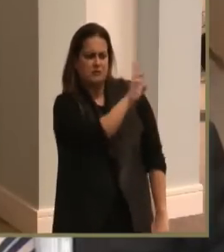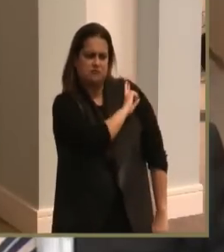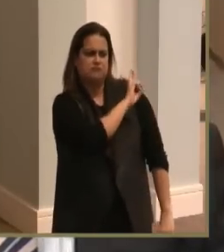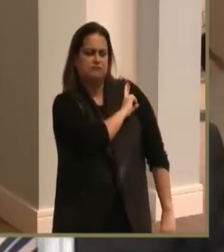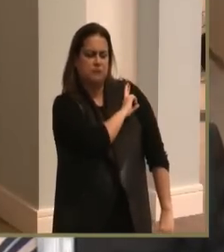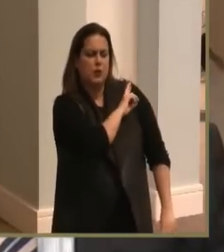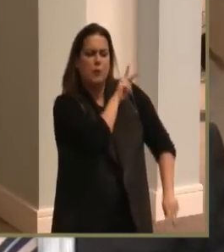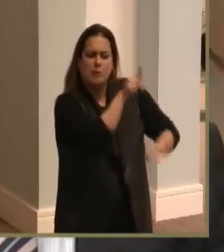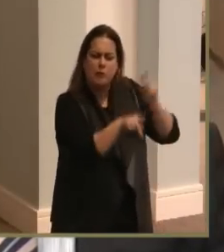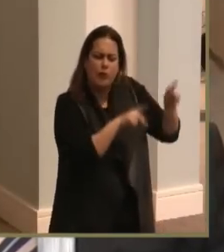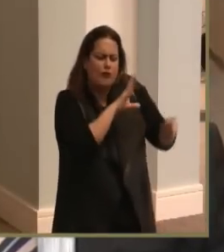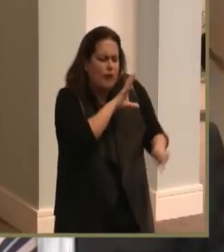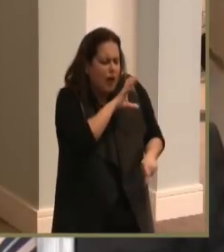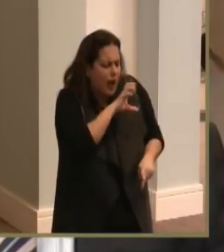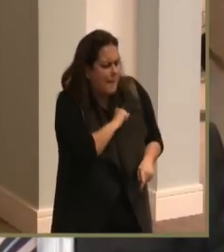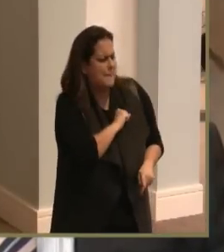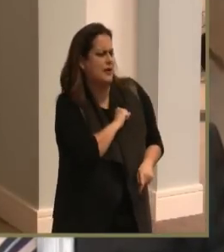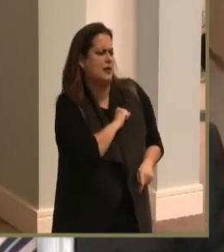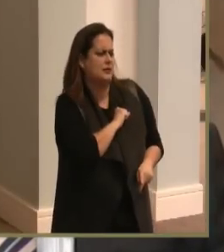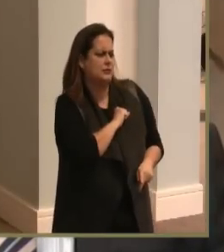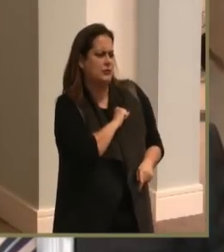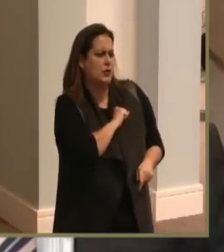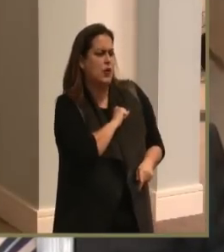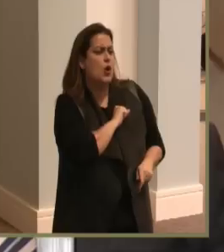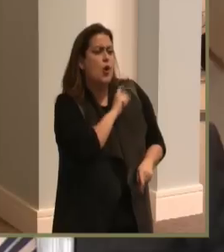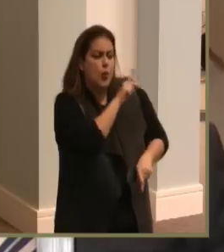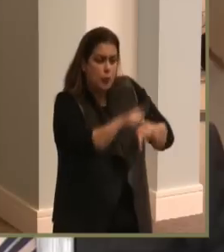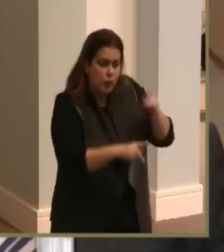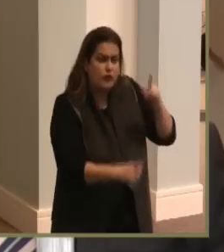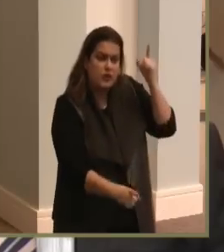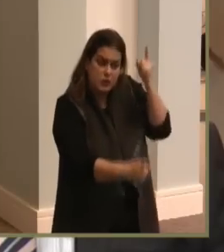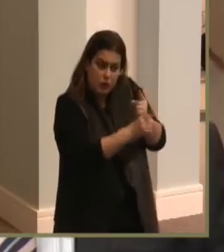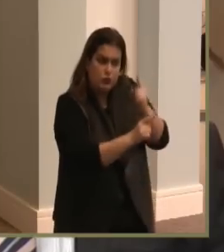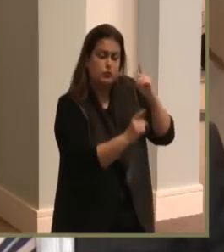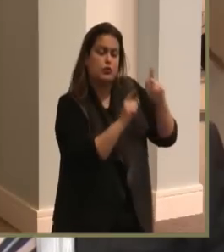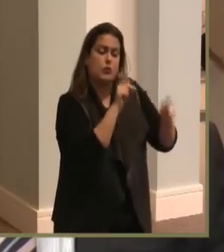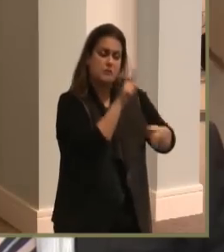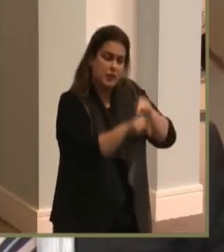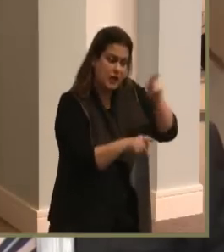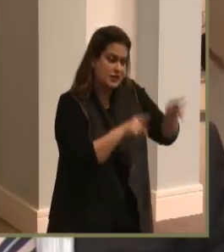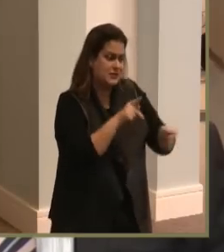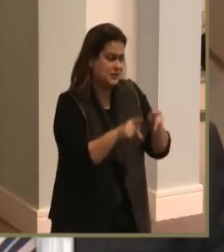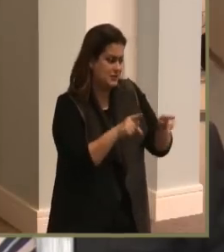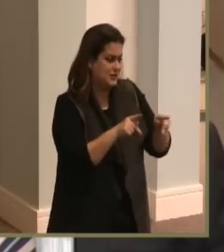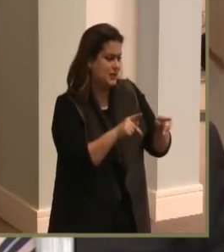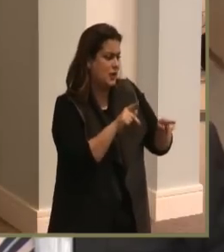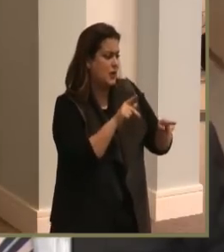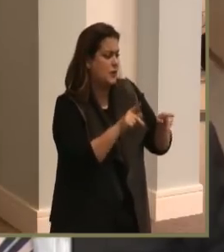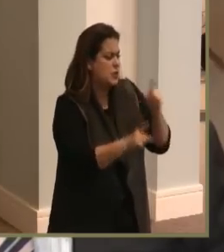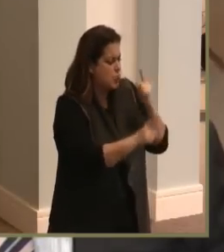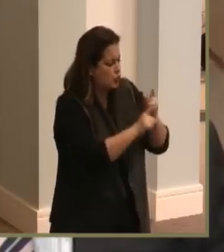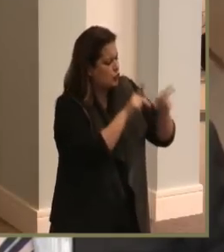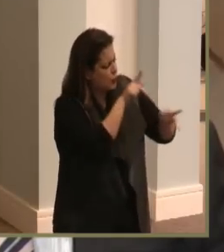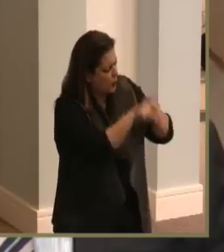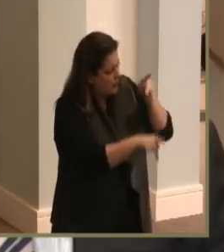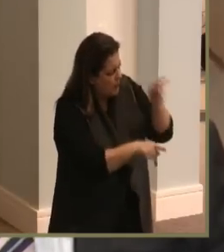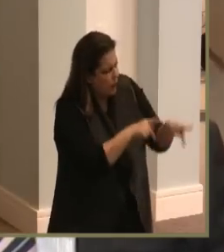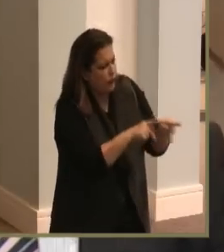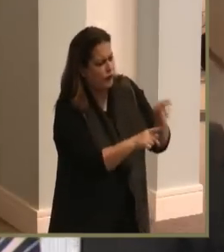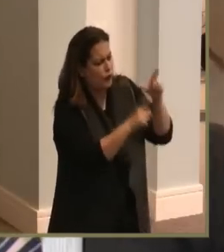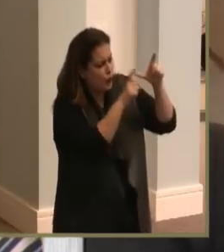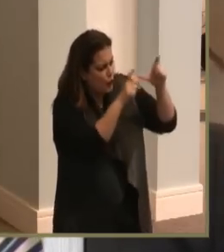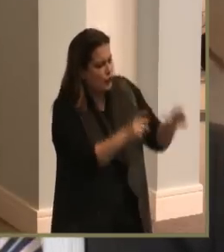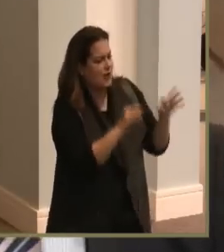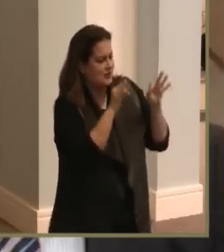esse povo tão querido, este povo que encontrou em Brasília a sua pátria, o seu povo, o seu lugar e,